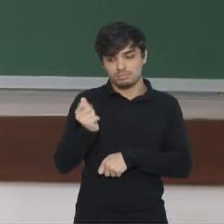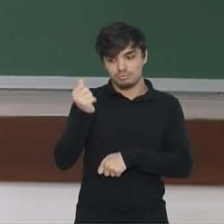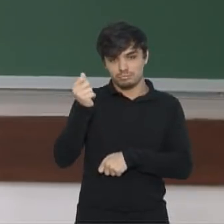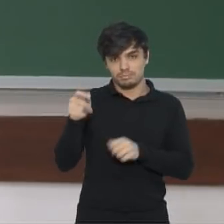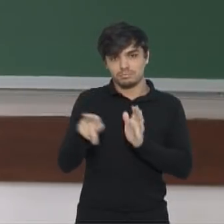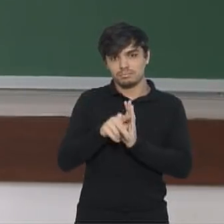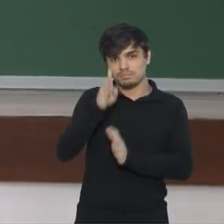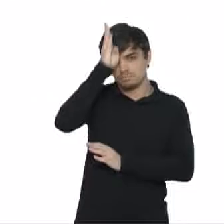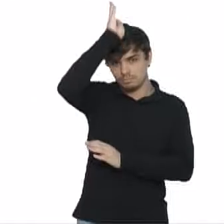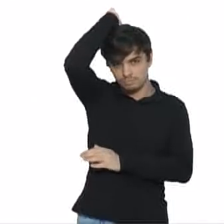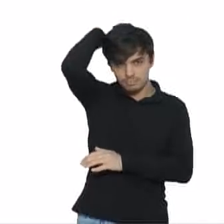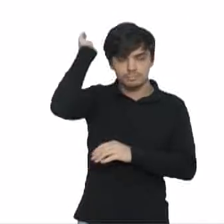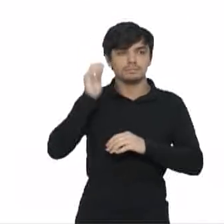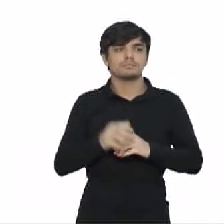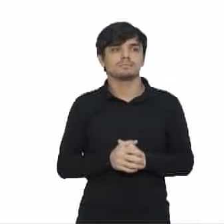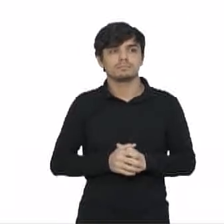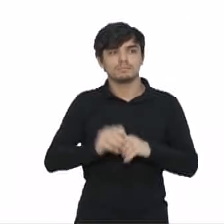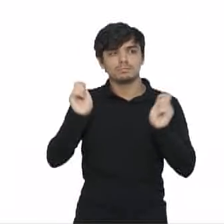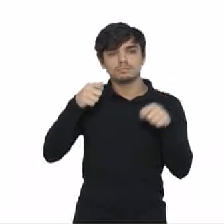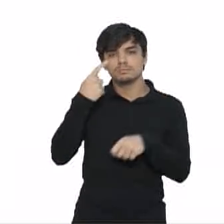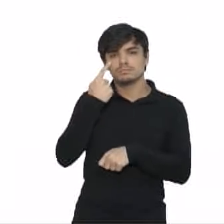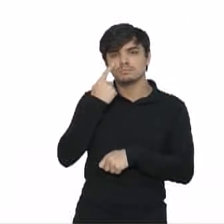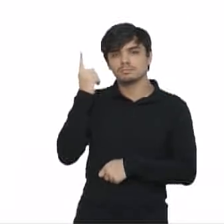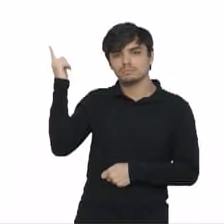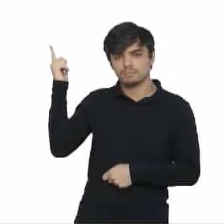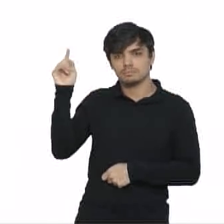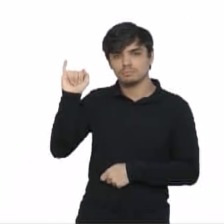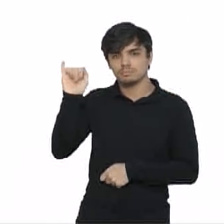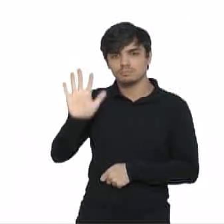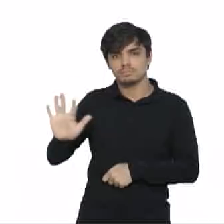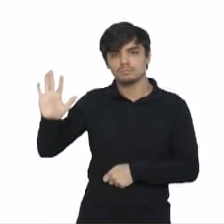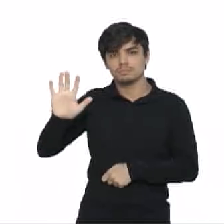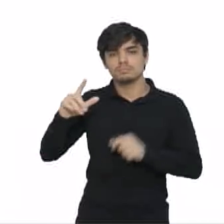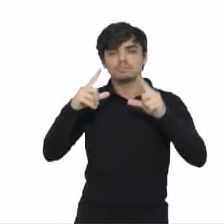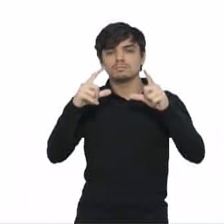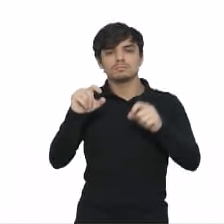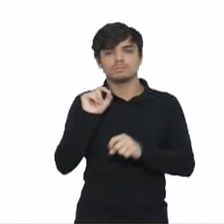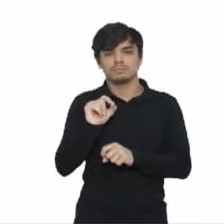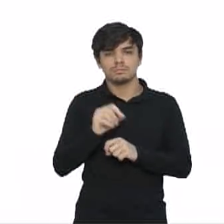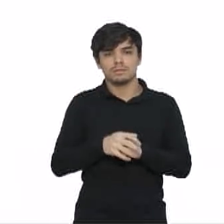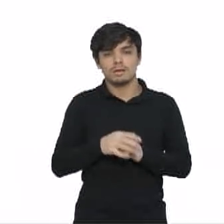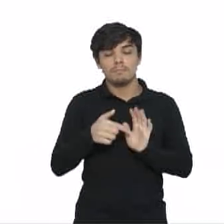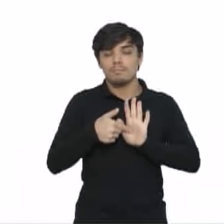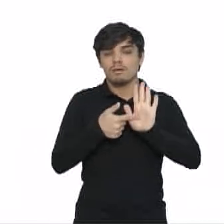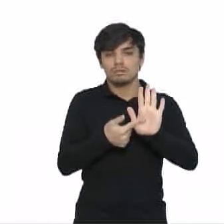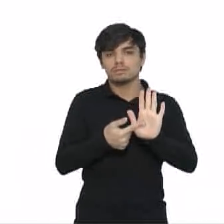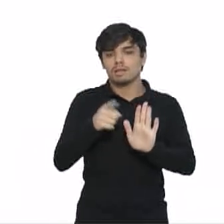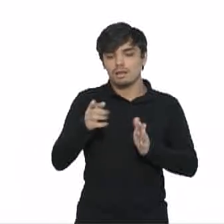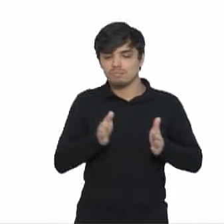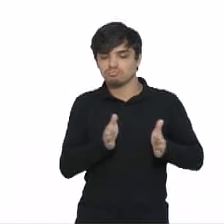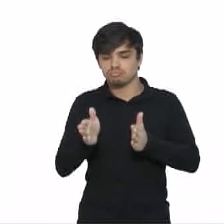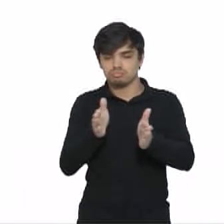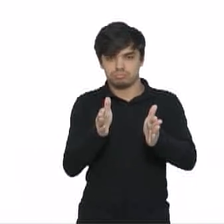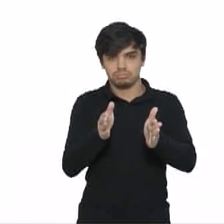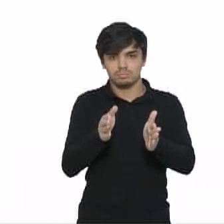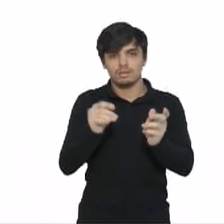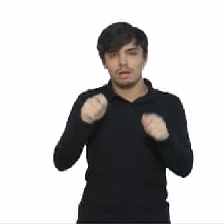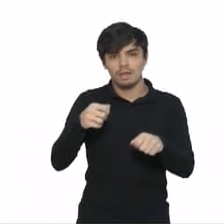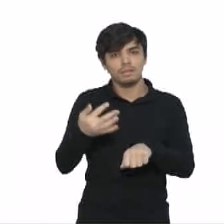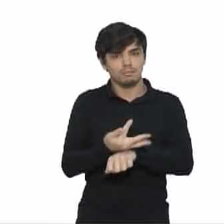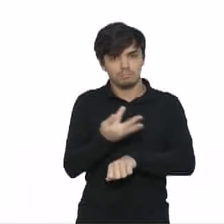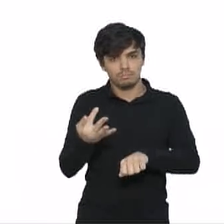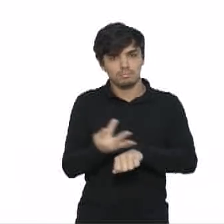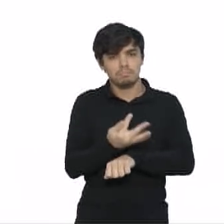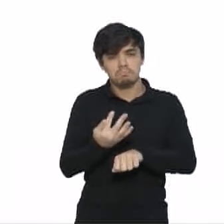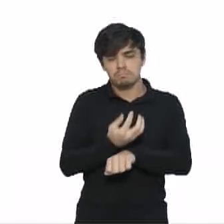Roma. Então, nós vamos ver aqui, é uma imagem atual, uma fotografia que mostra que essa estrada romana ainda